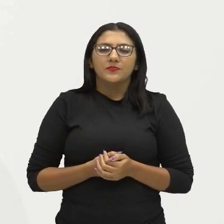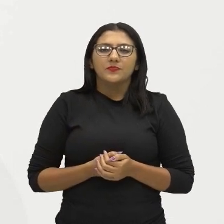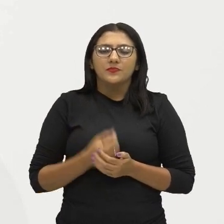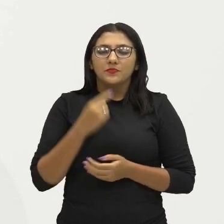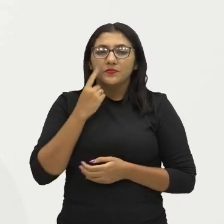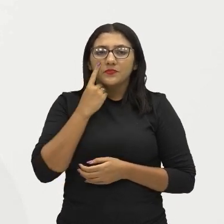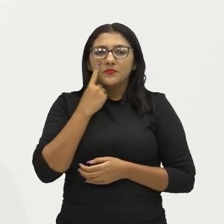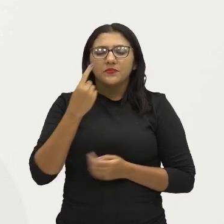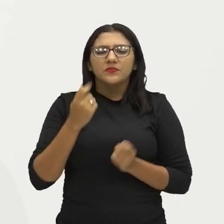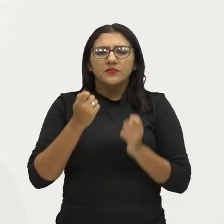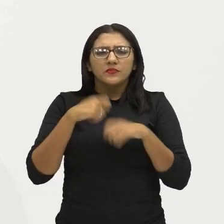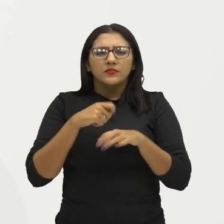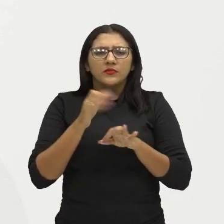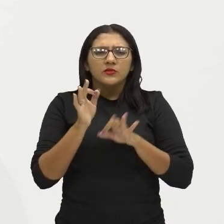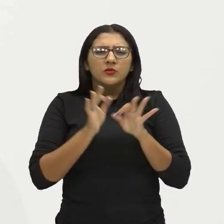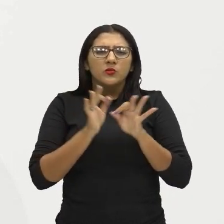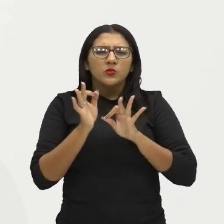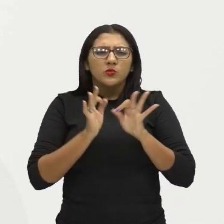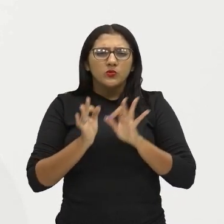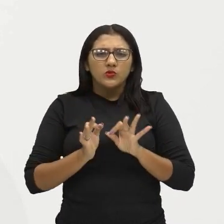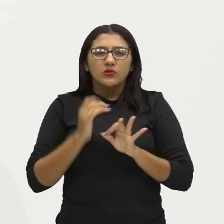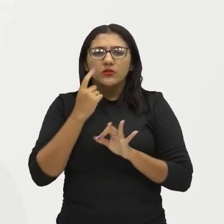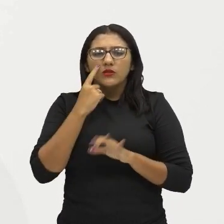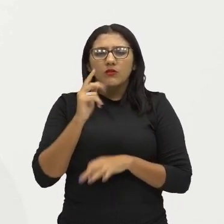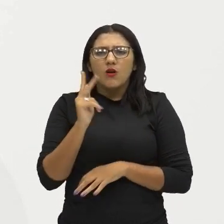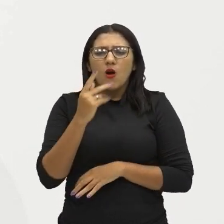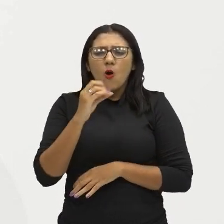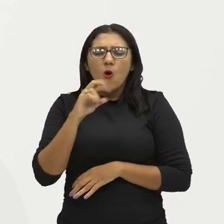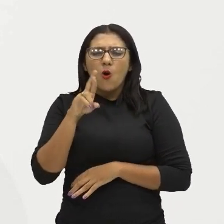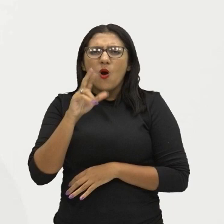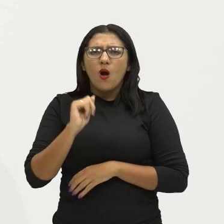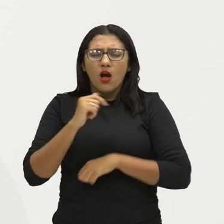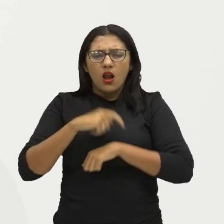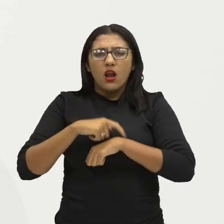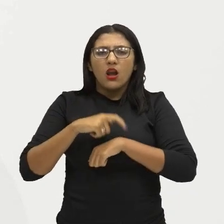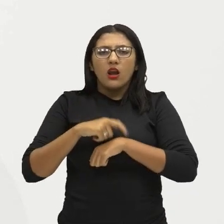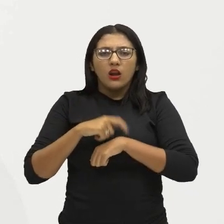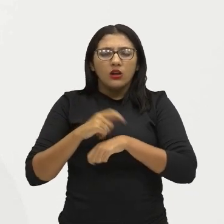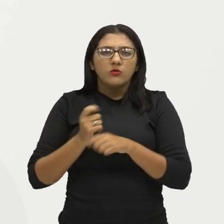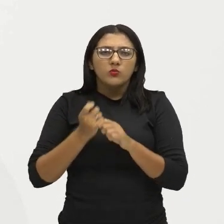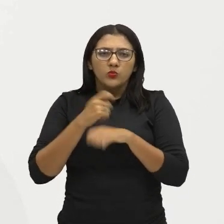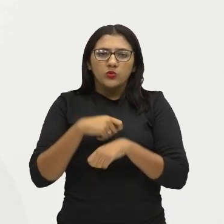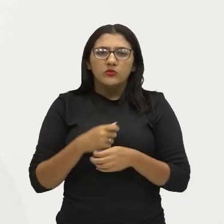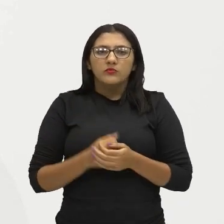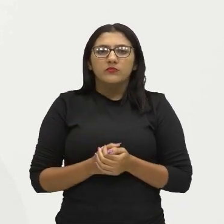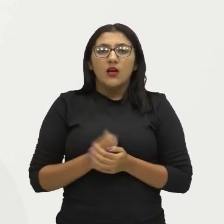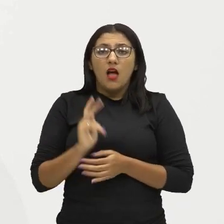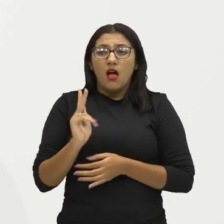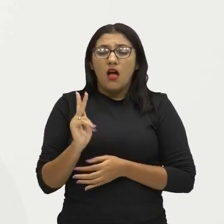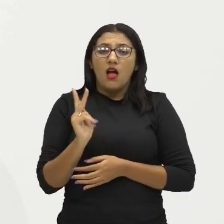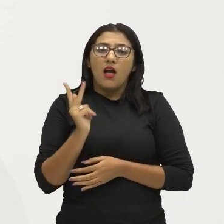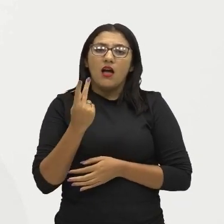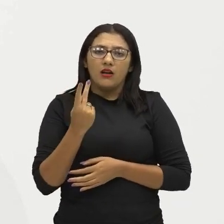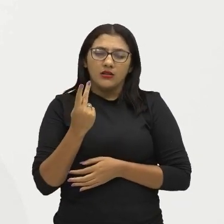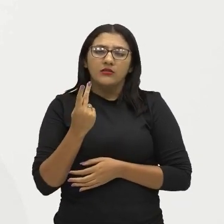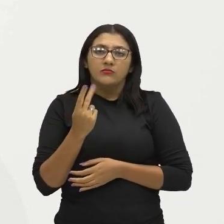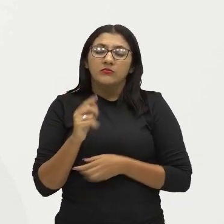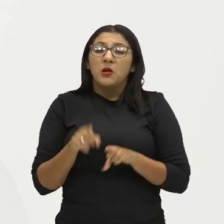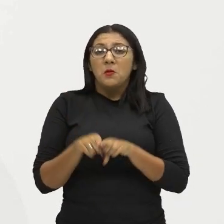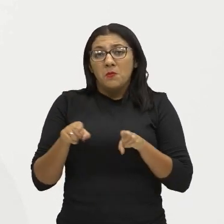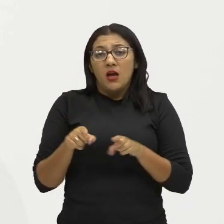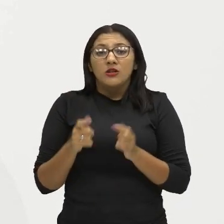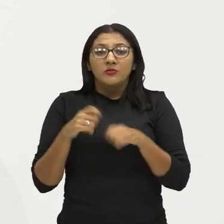20, eu não escrevi a hora, eu posso utilizar o H, como eu também